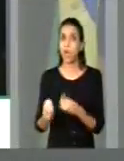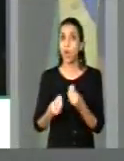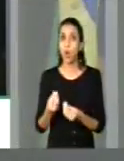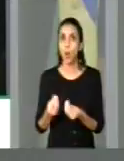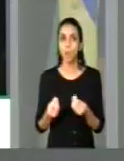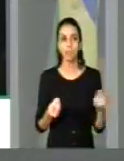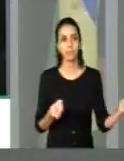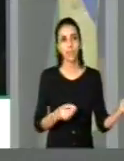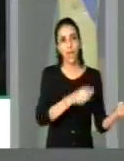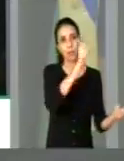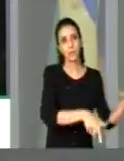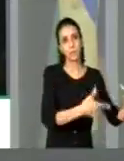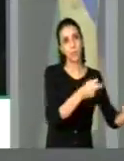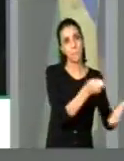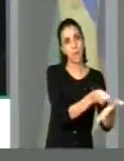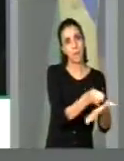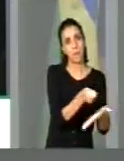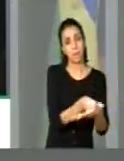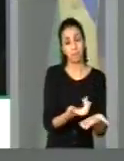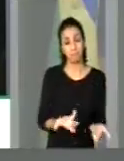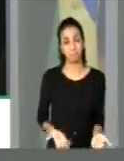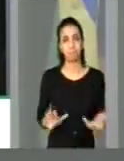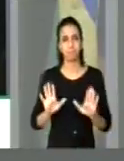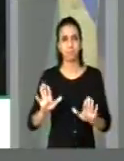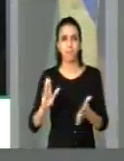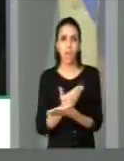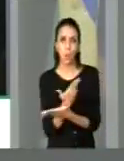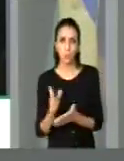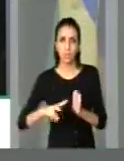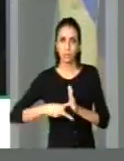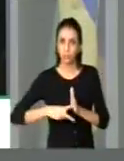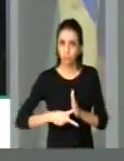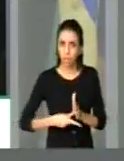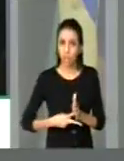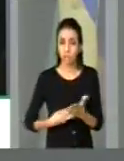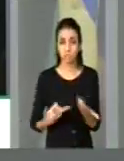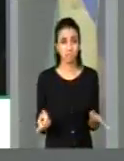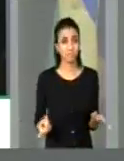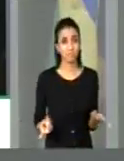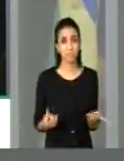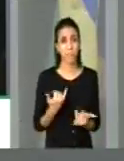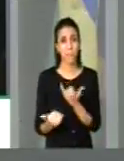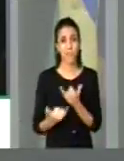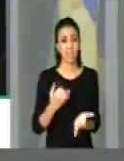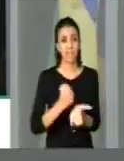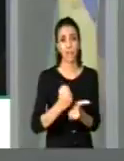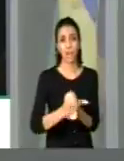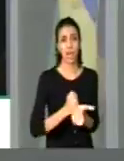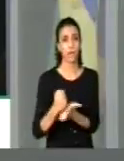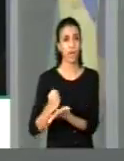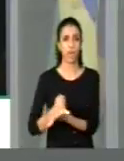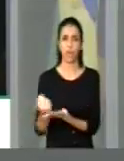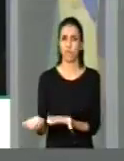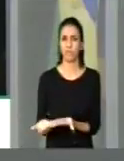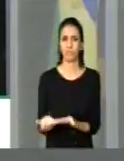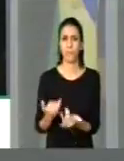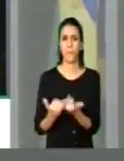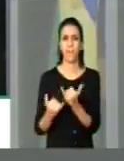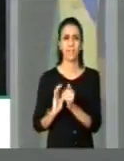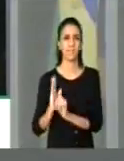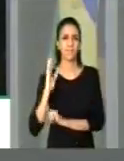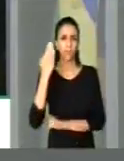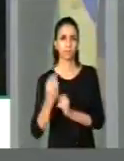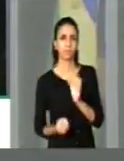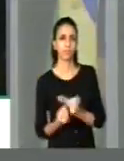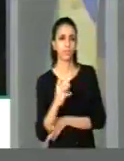trabalhadores. Muitos sindicatos, infelizmente, não passam de cartórios. Sindicatos de fachada, criados